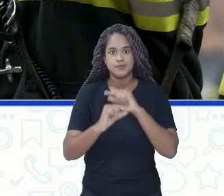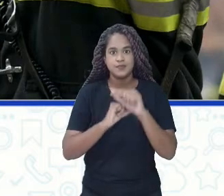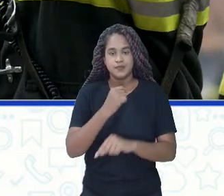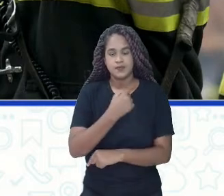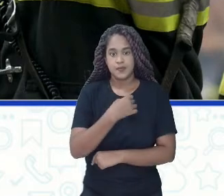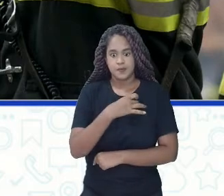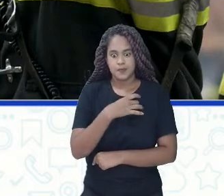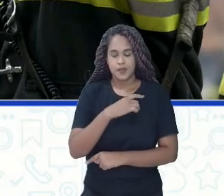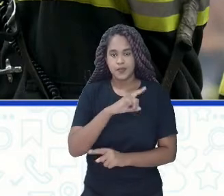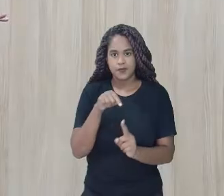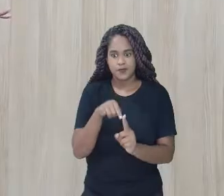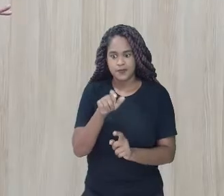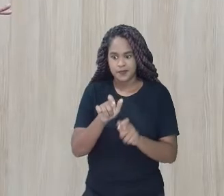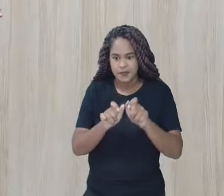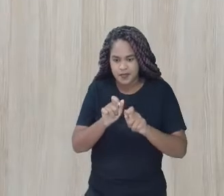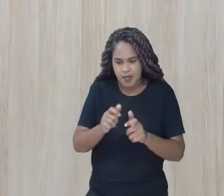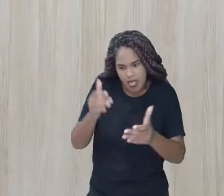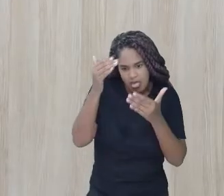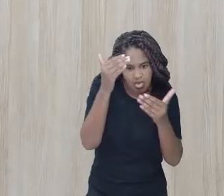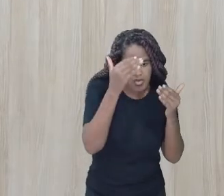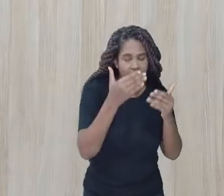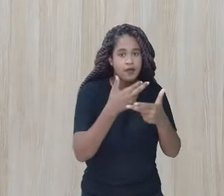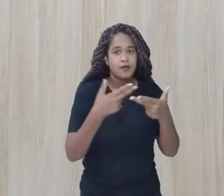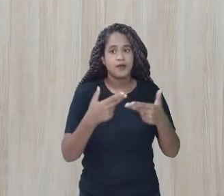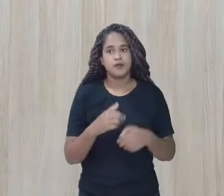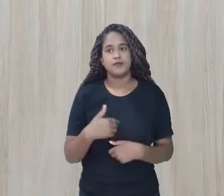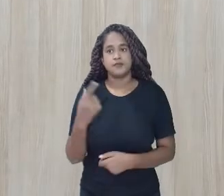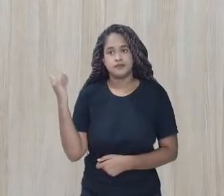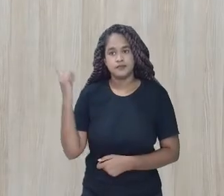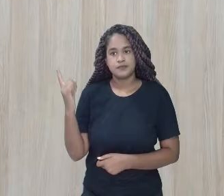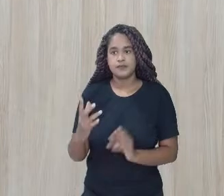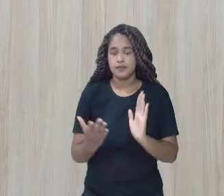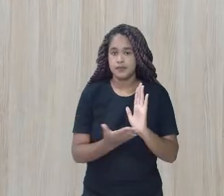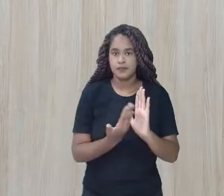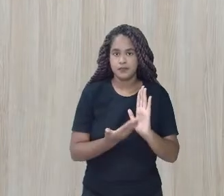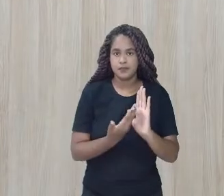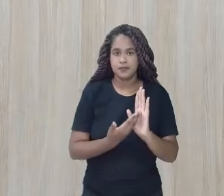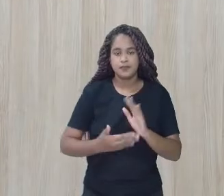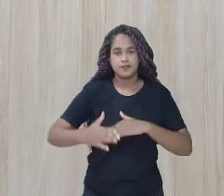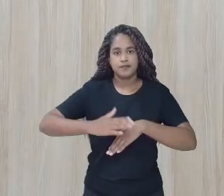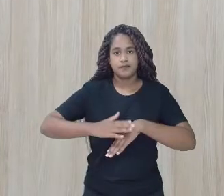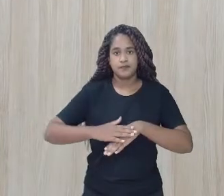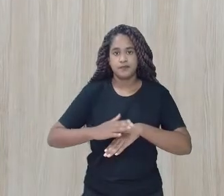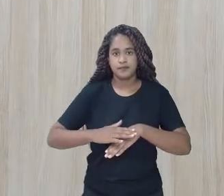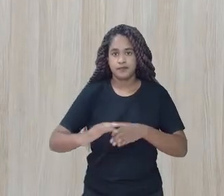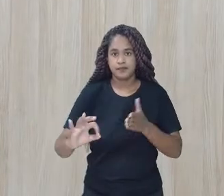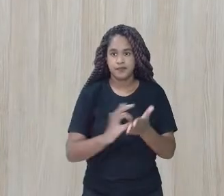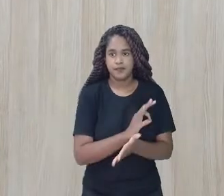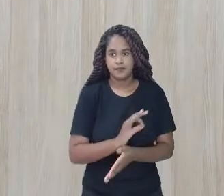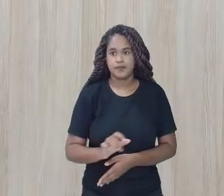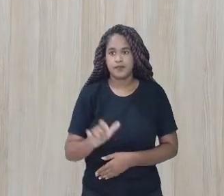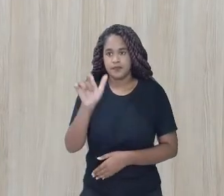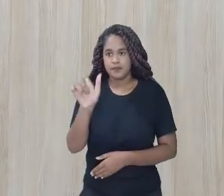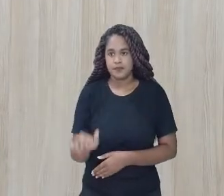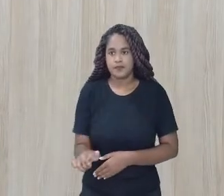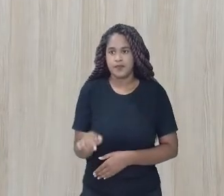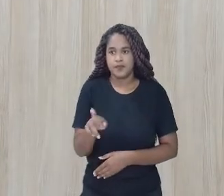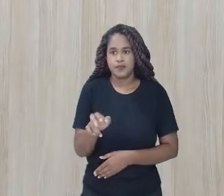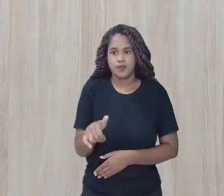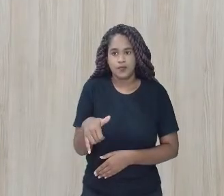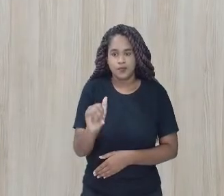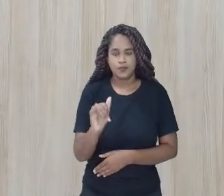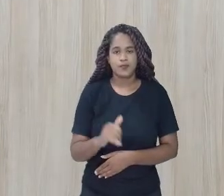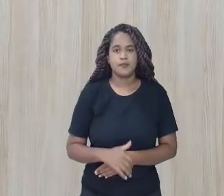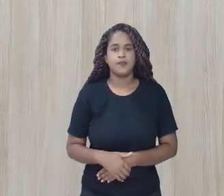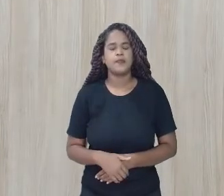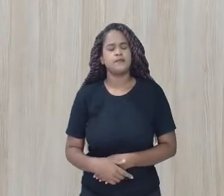e questionassem a ordem das coisas. Fahrenheit 451 foi escrita por Ray Bradbury. E é